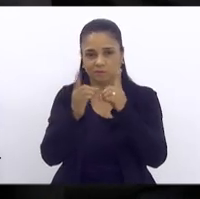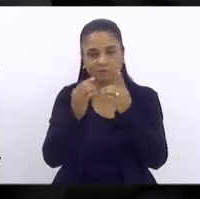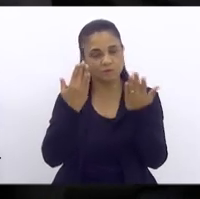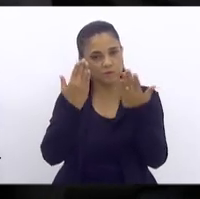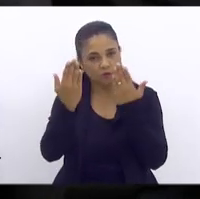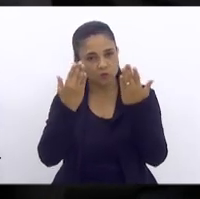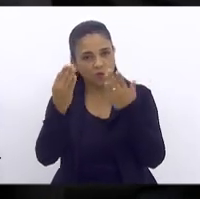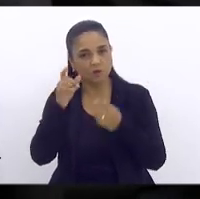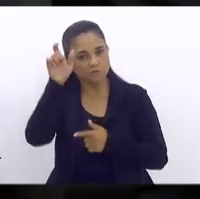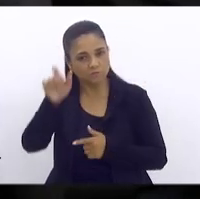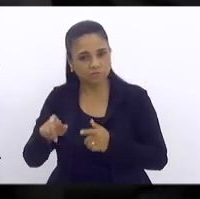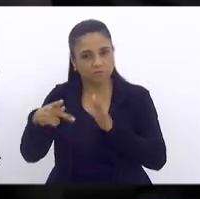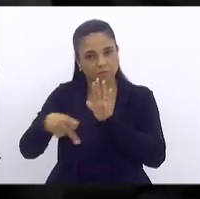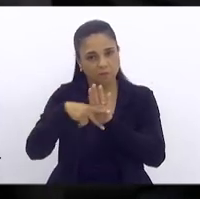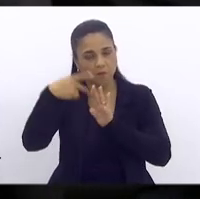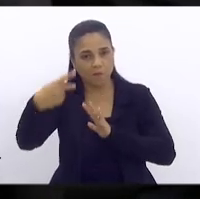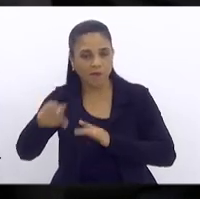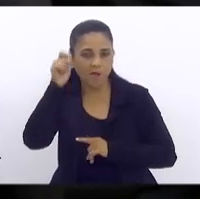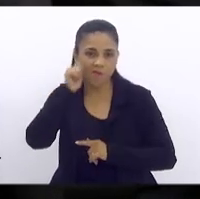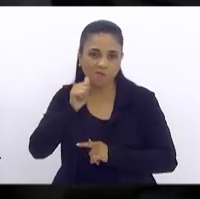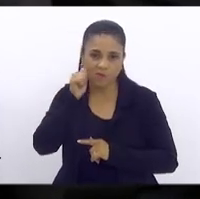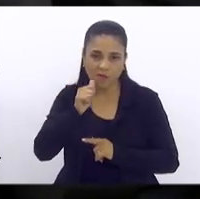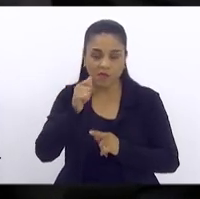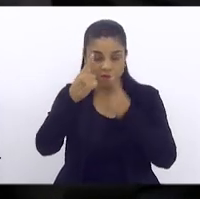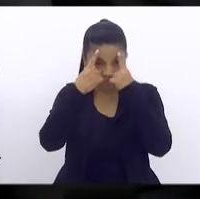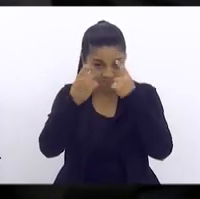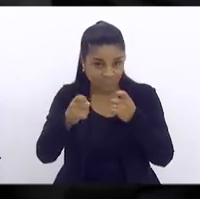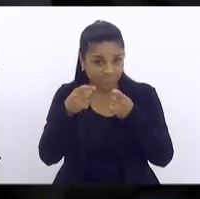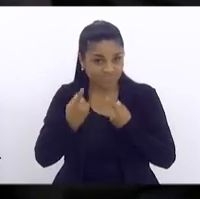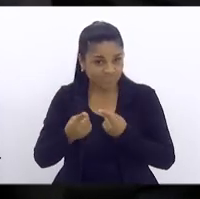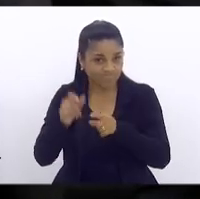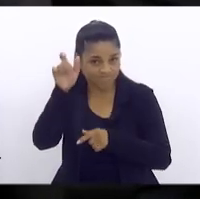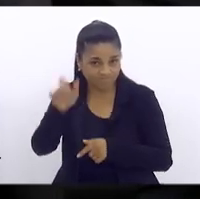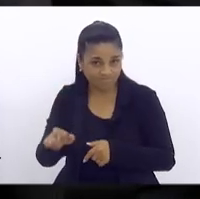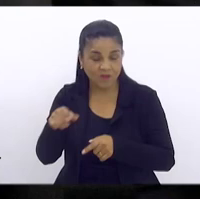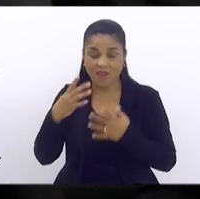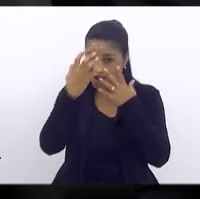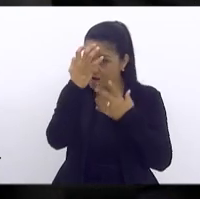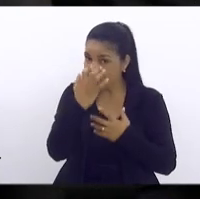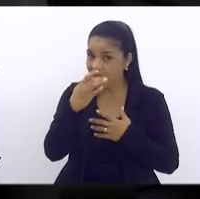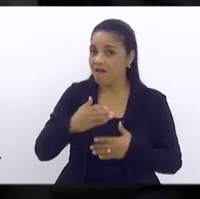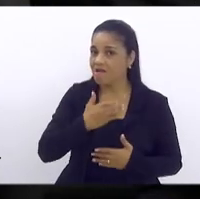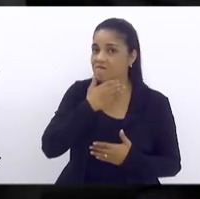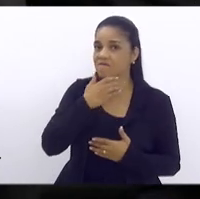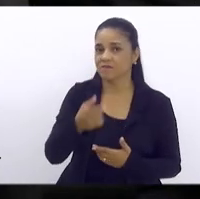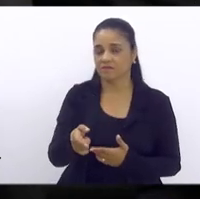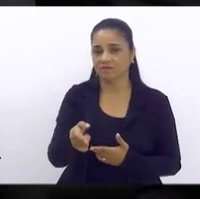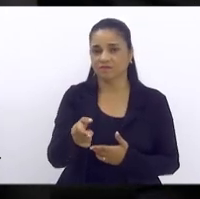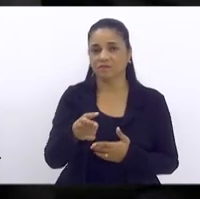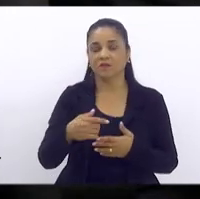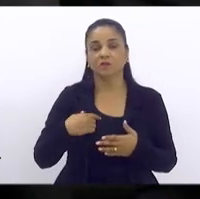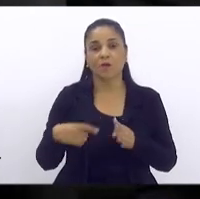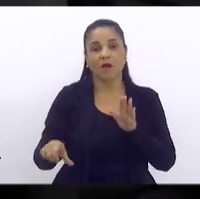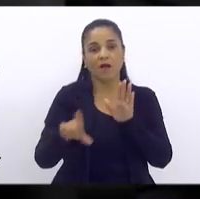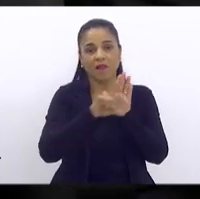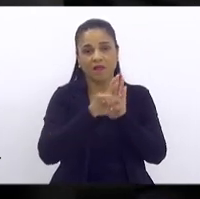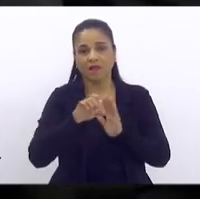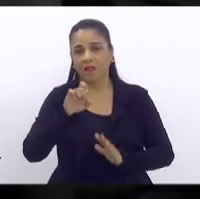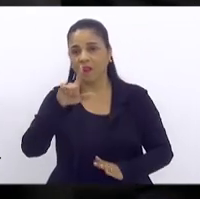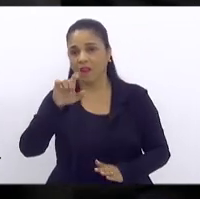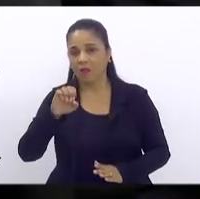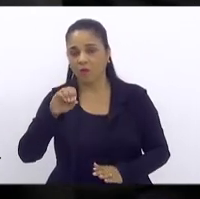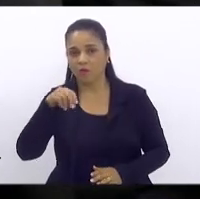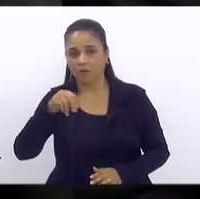psicológico para essas mulheres, porque o trauma psicológico é muito grave. Aí eu falei sobre esse ponto dessa lei Rose Leonel. Não